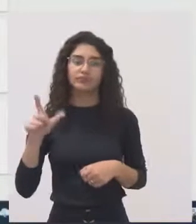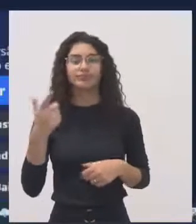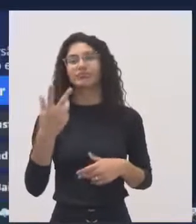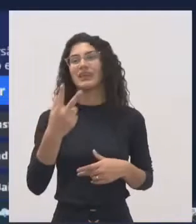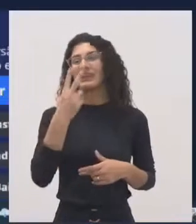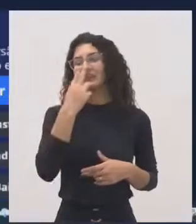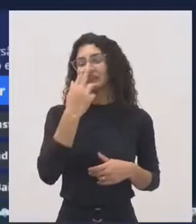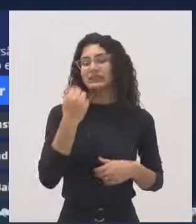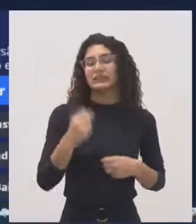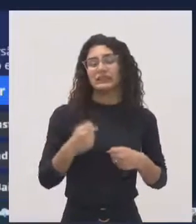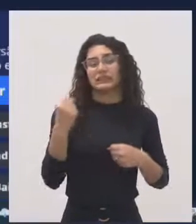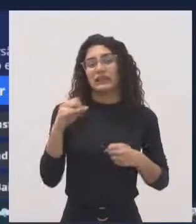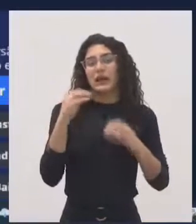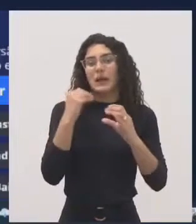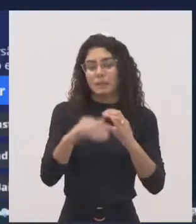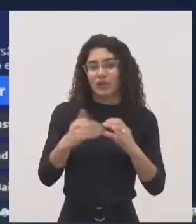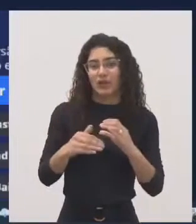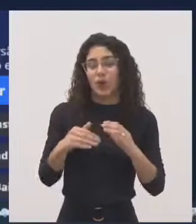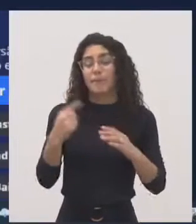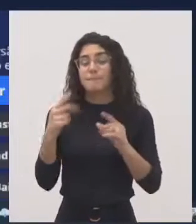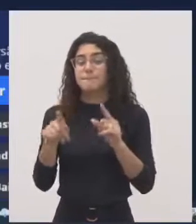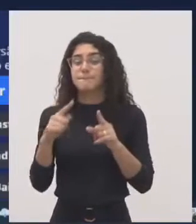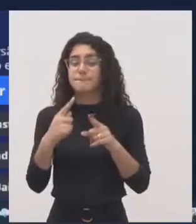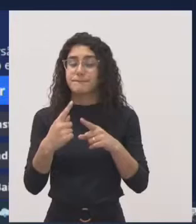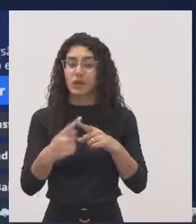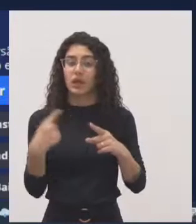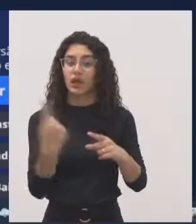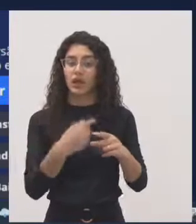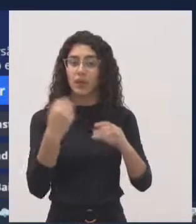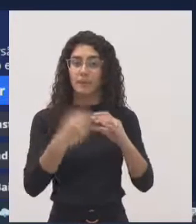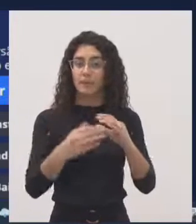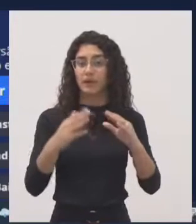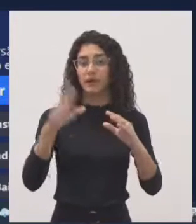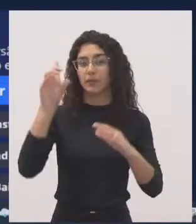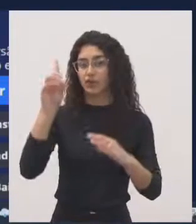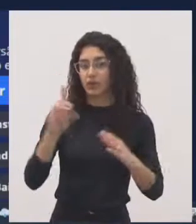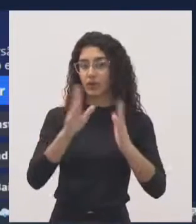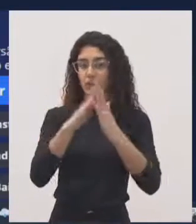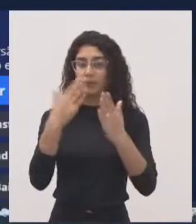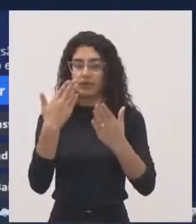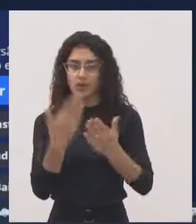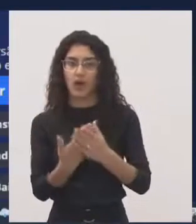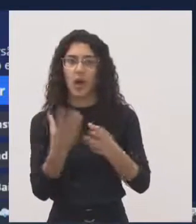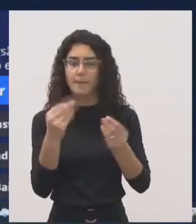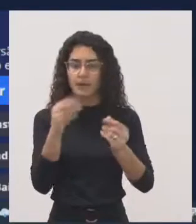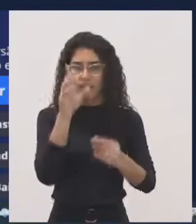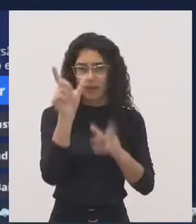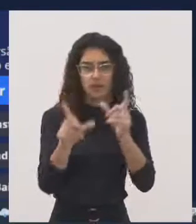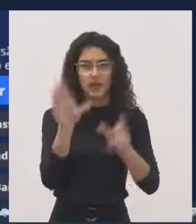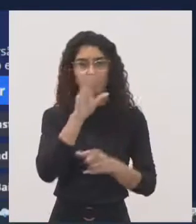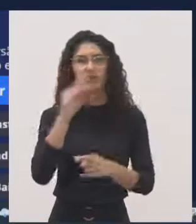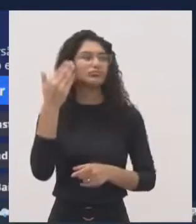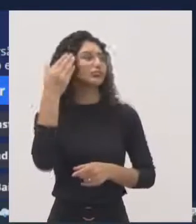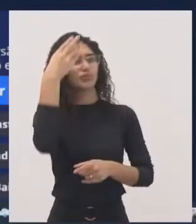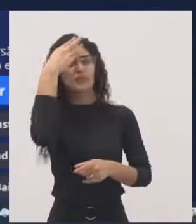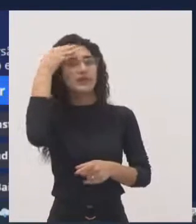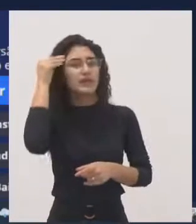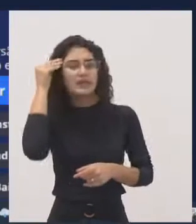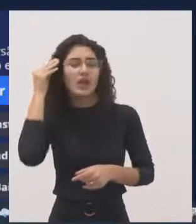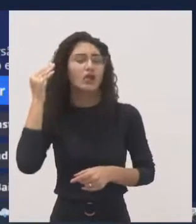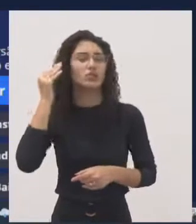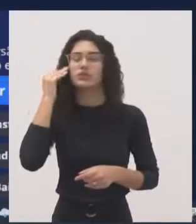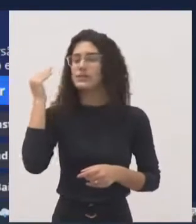verdade a gente manda para as diretorias e para as escolas e muitas pessoas falam assim, eu não estava sabendo da formação. Então, quando vocês mandam